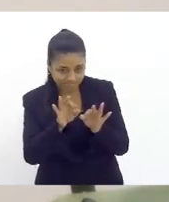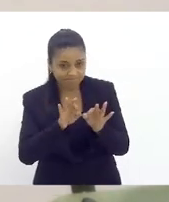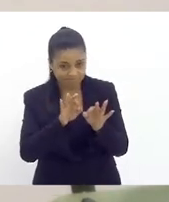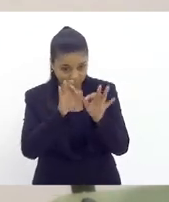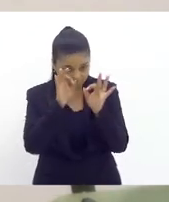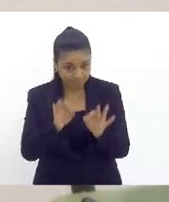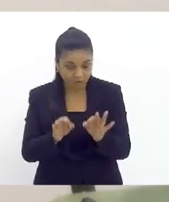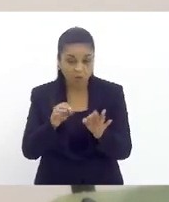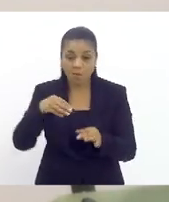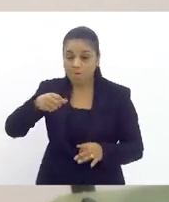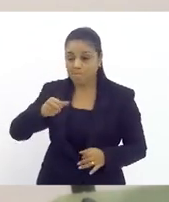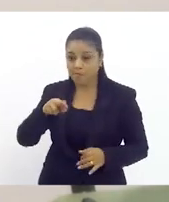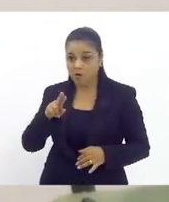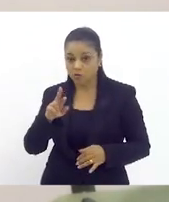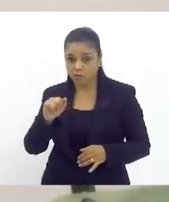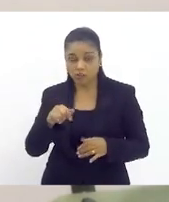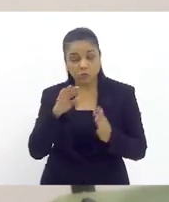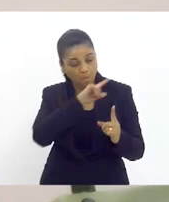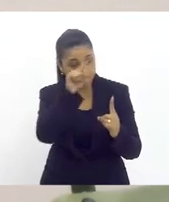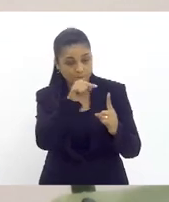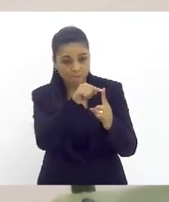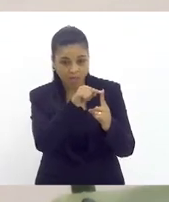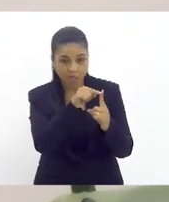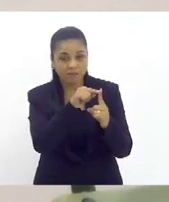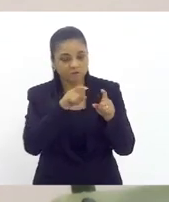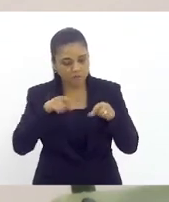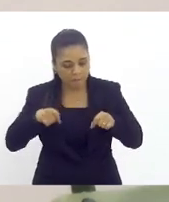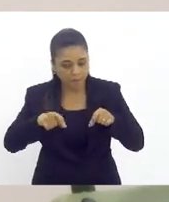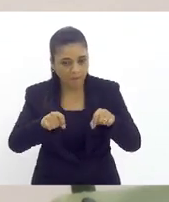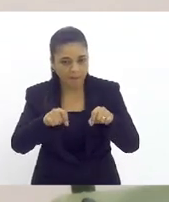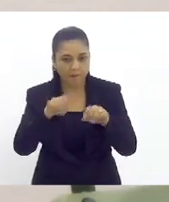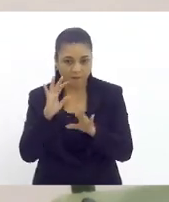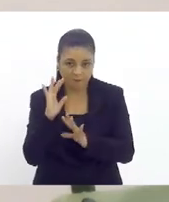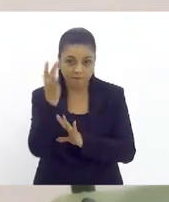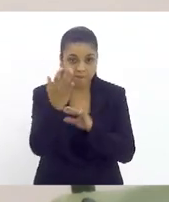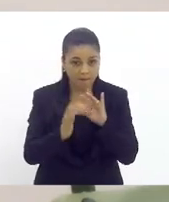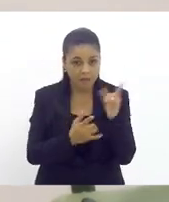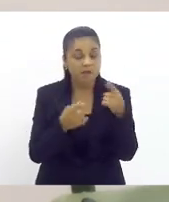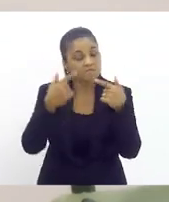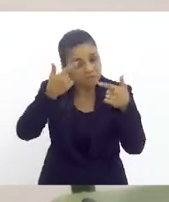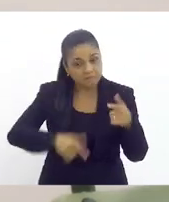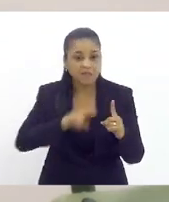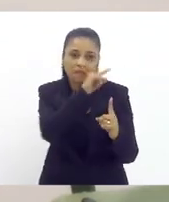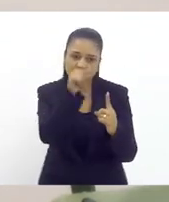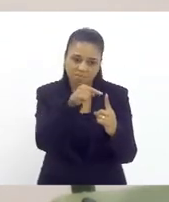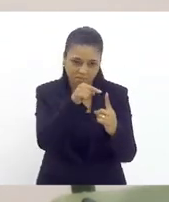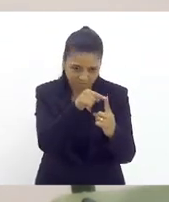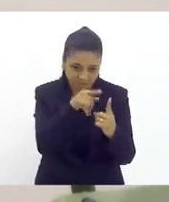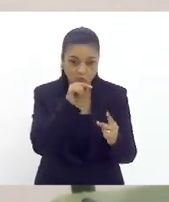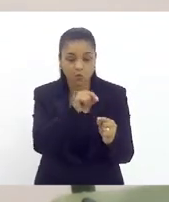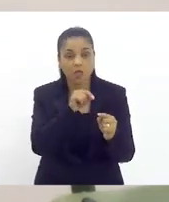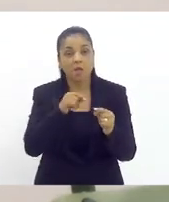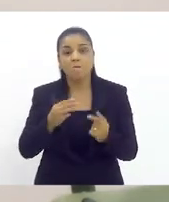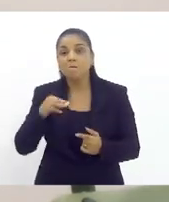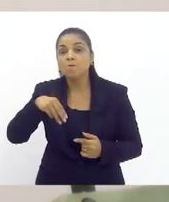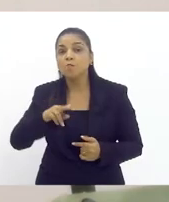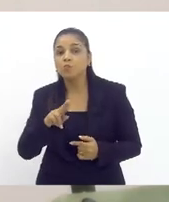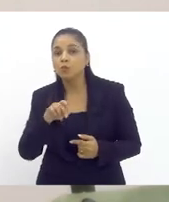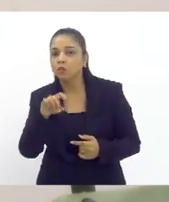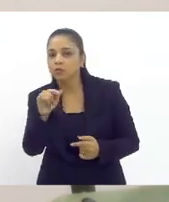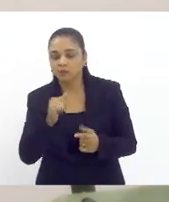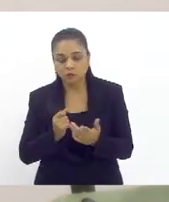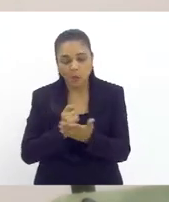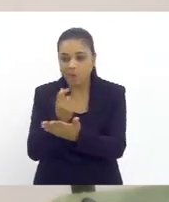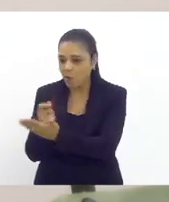ele falou de metas de restauração mas eu acho que a gente precisa de mais metas metas também por exemplo de quanto das mudas que vão estar sendo compradas